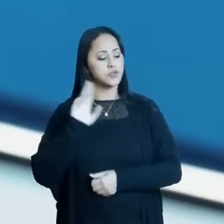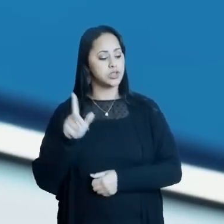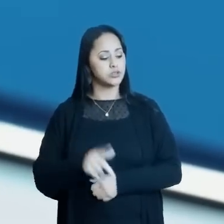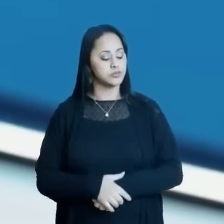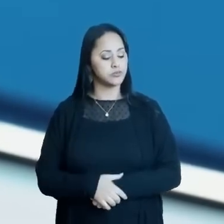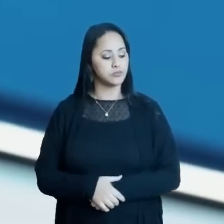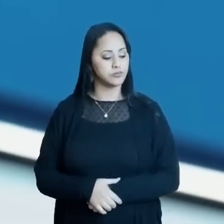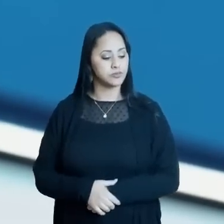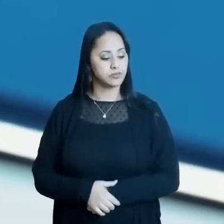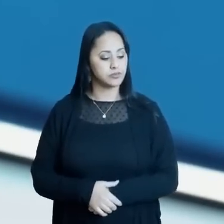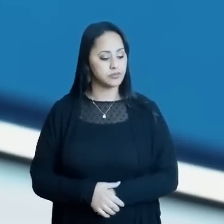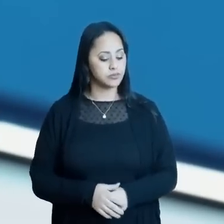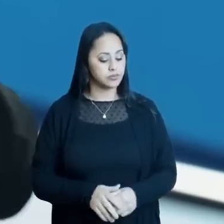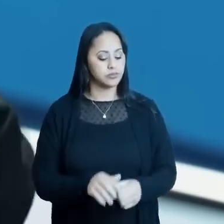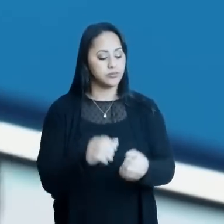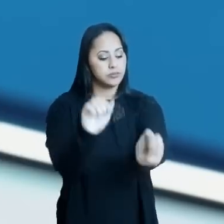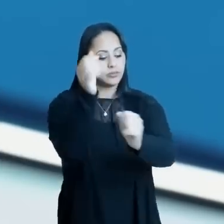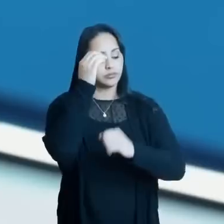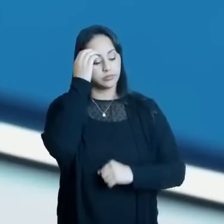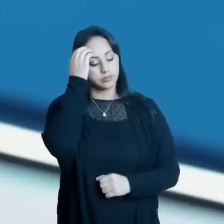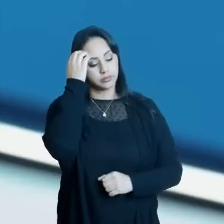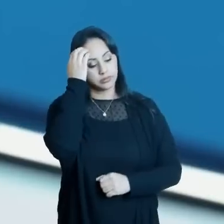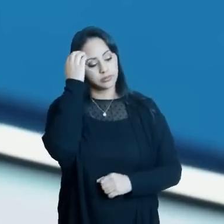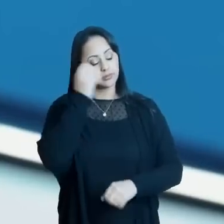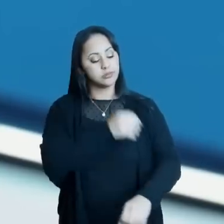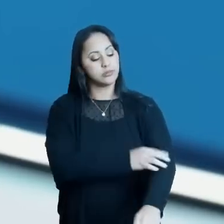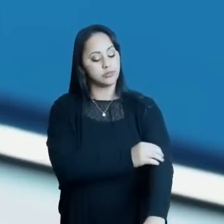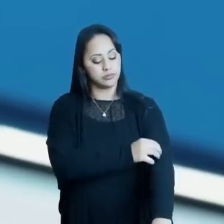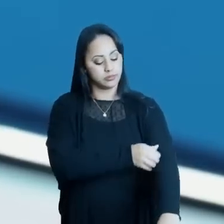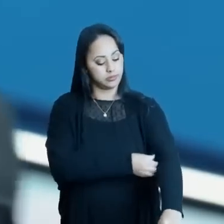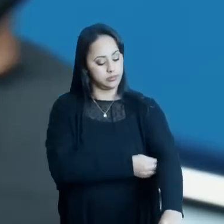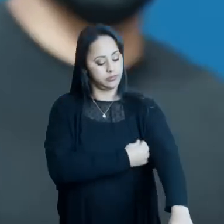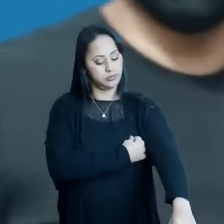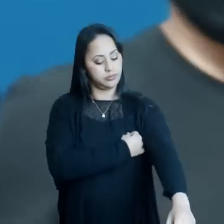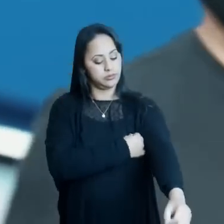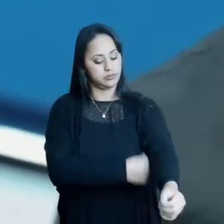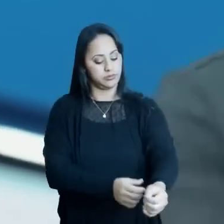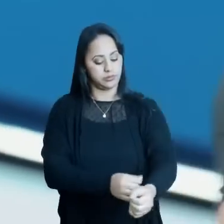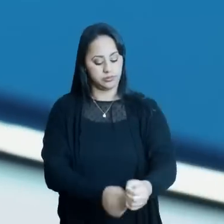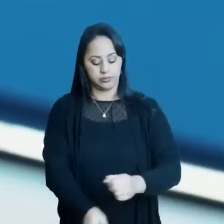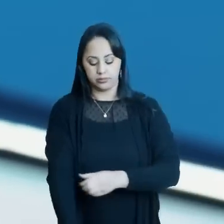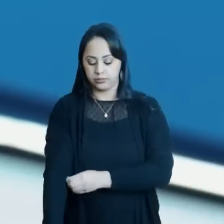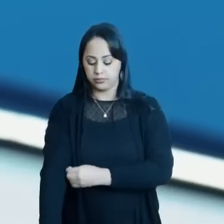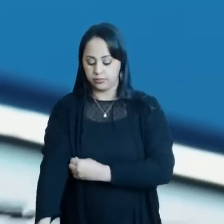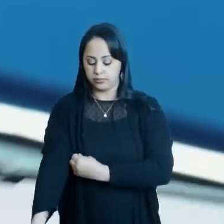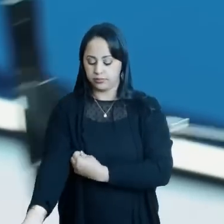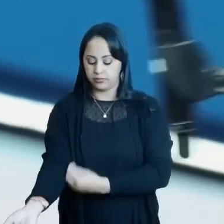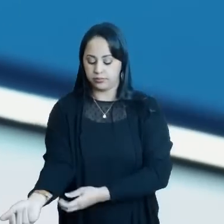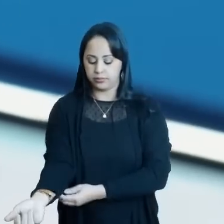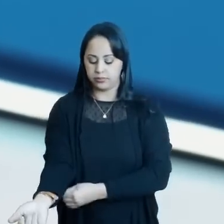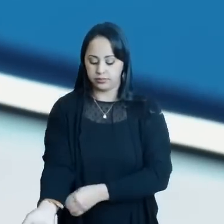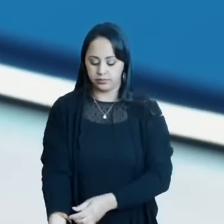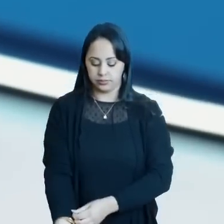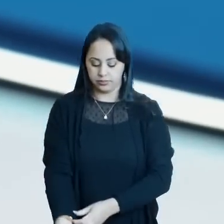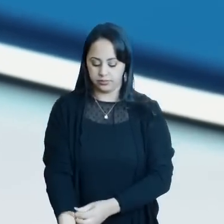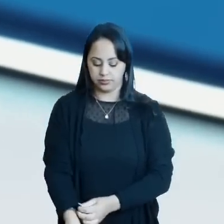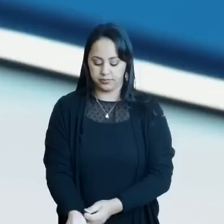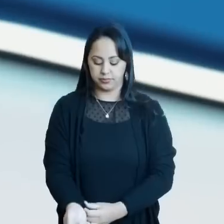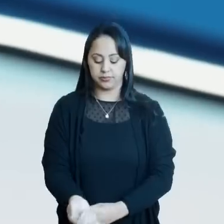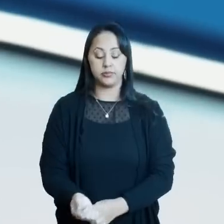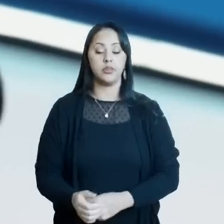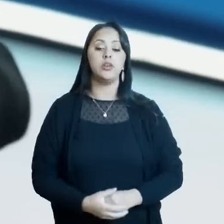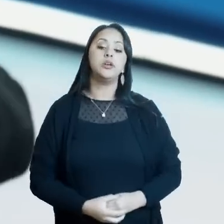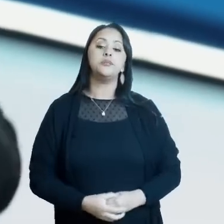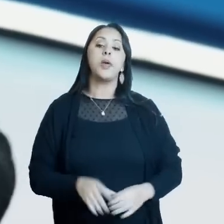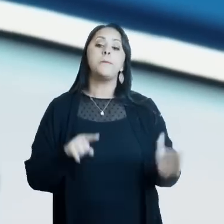Deixa eu ajustar esse aqui, ou não, os meninos ajustam aqui. Ajusta ali pra mim a câmera pra cá. Bora lá, as perguntas ali no YouTube.